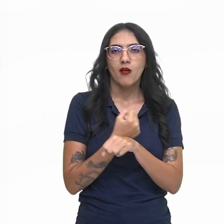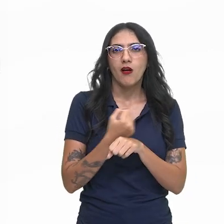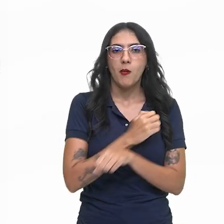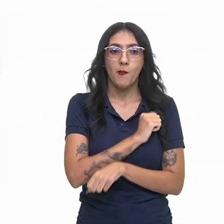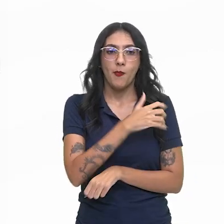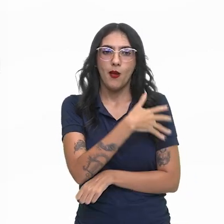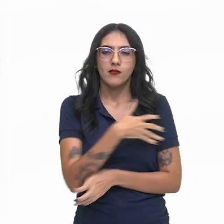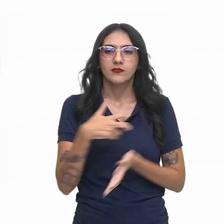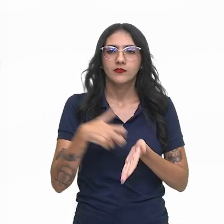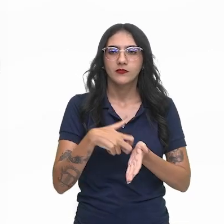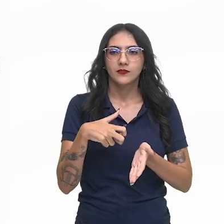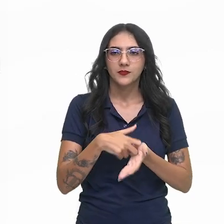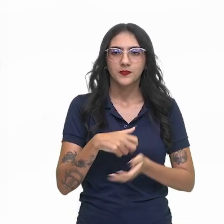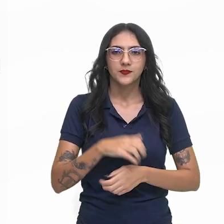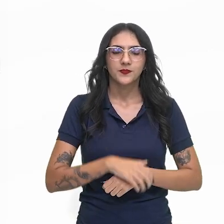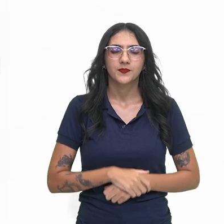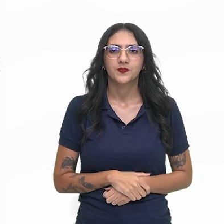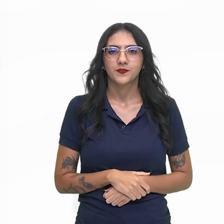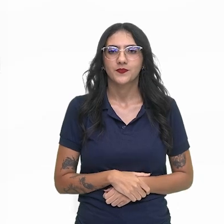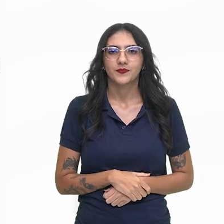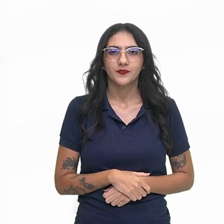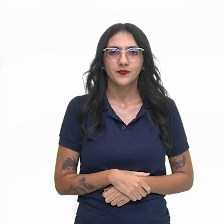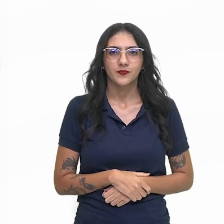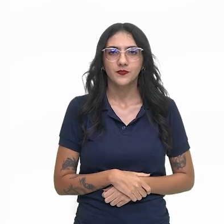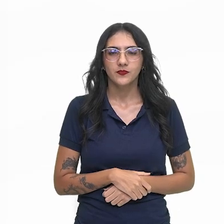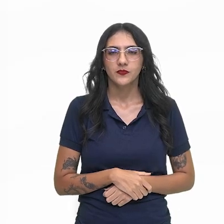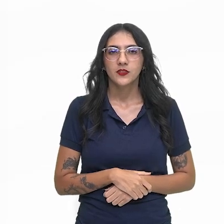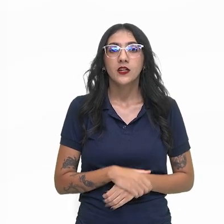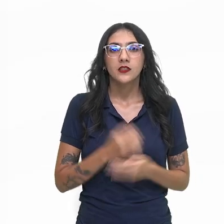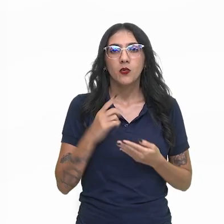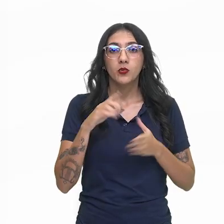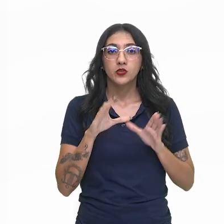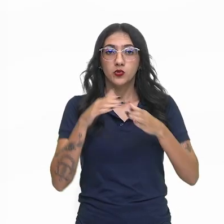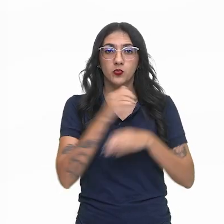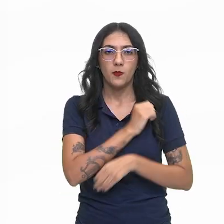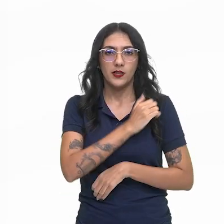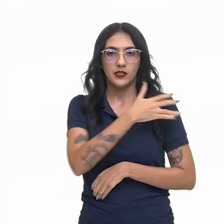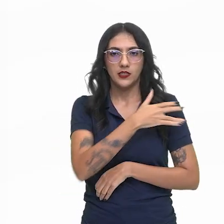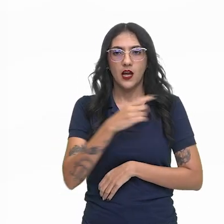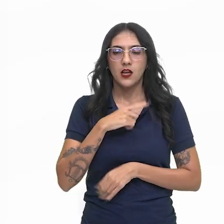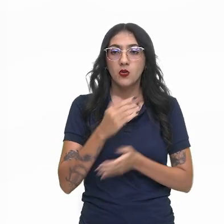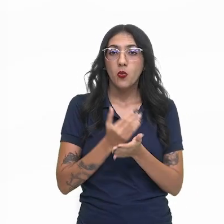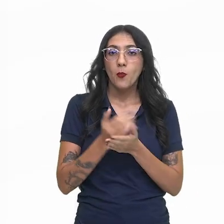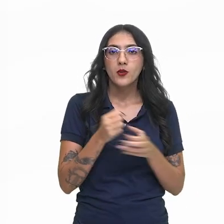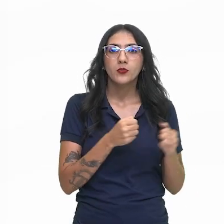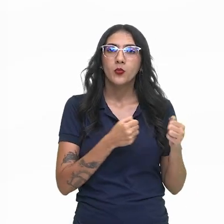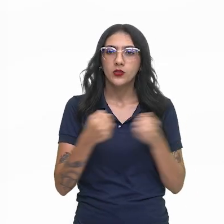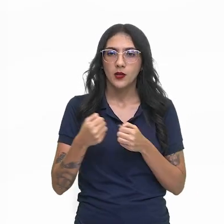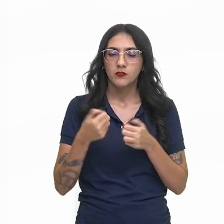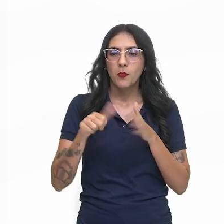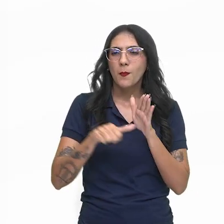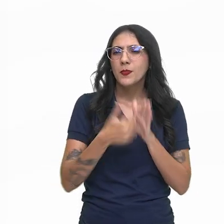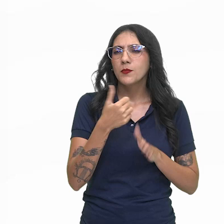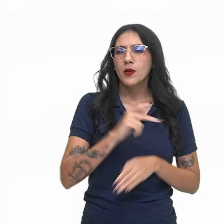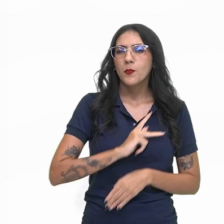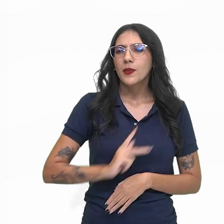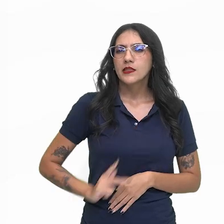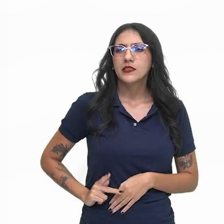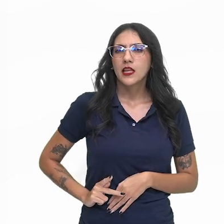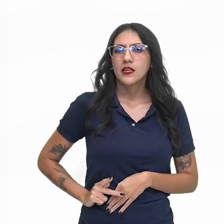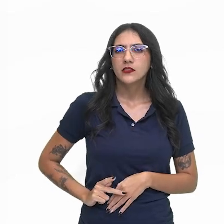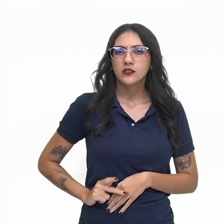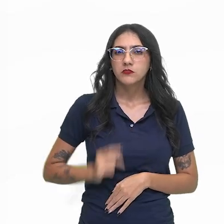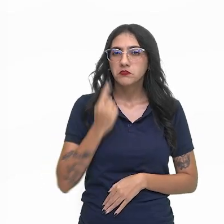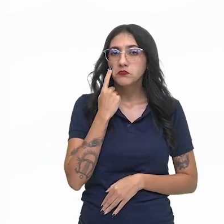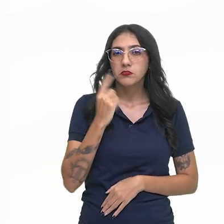Quando os militares, então, vão assumir o poder, vai se iniciar com o Marechal Humberto Castelo